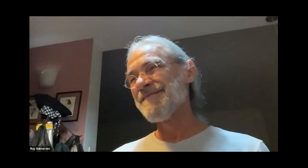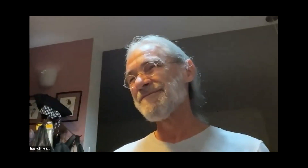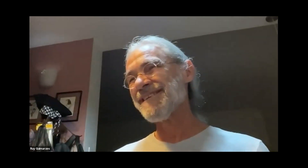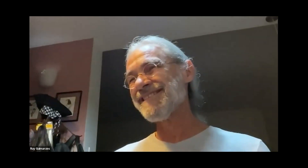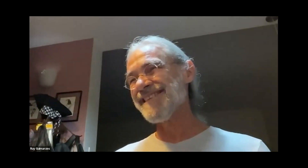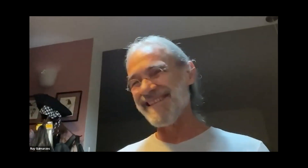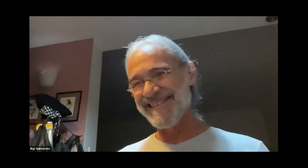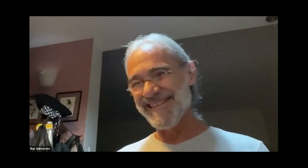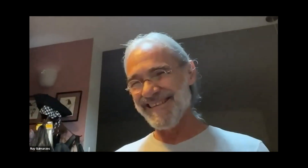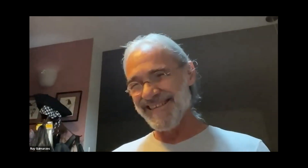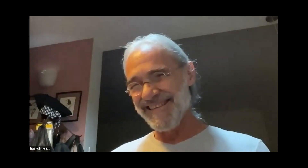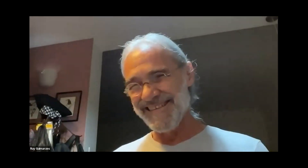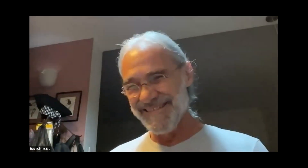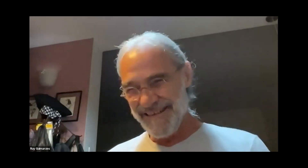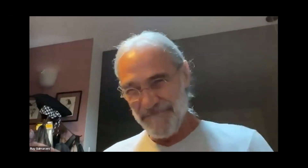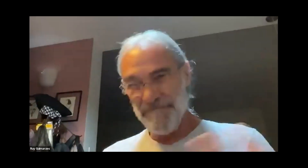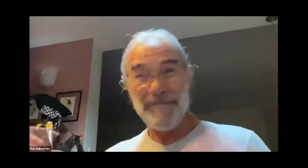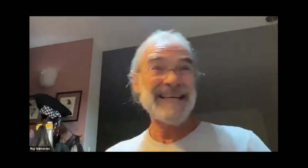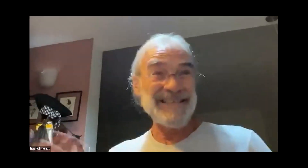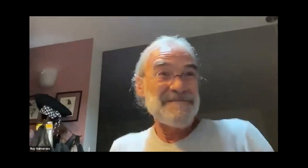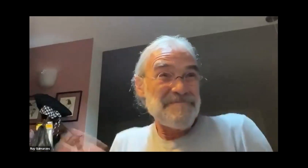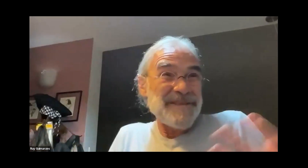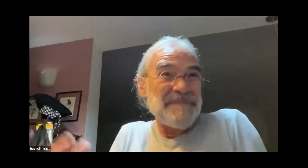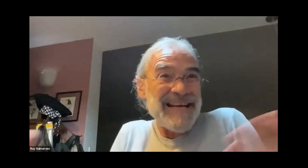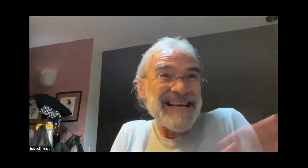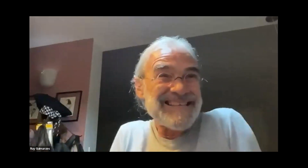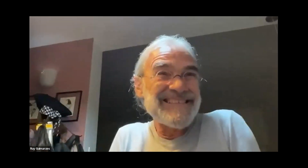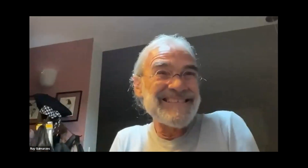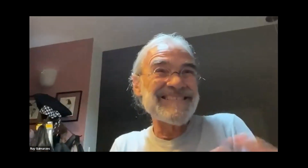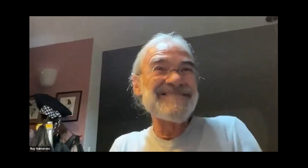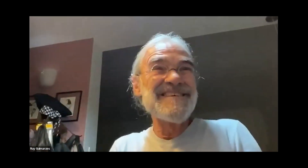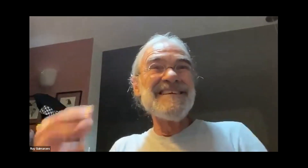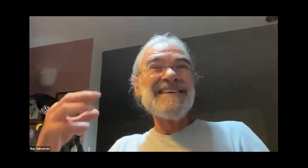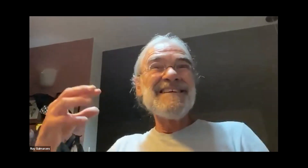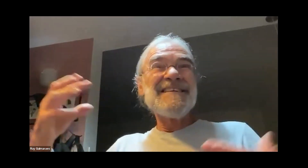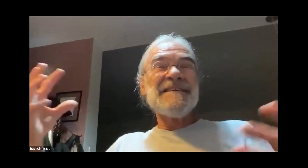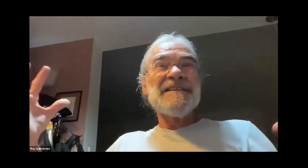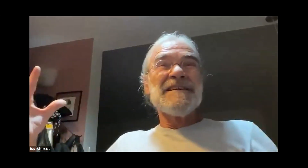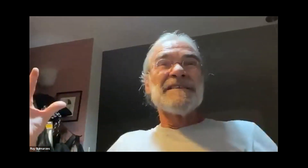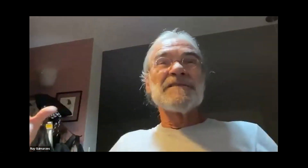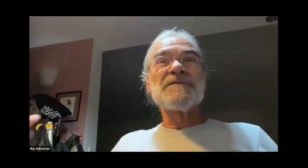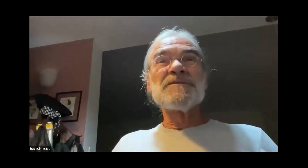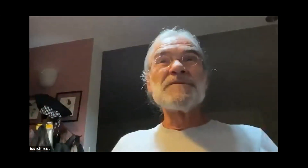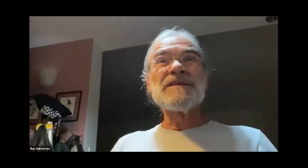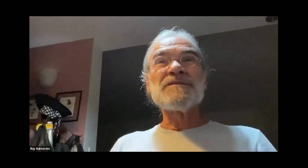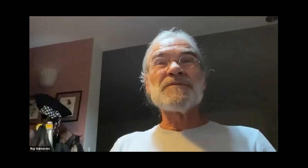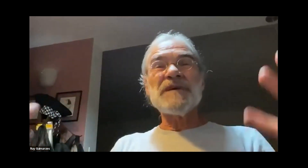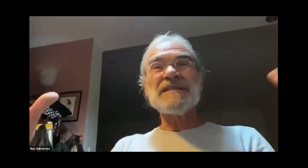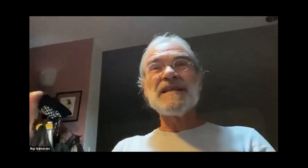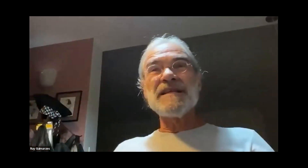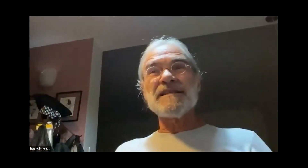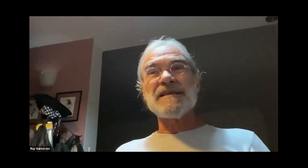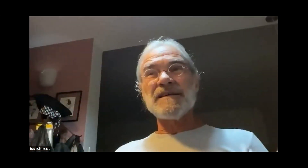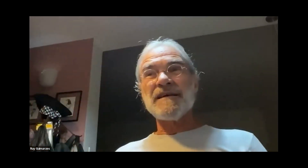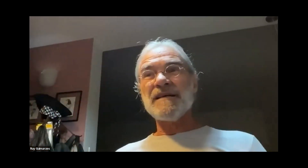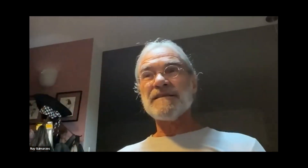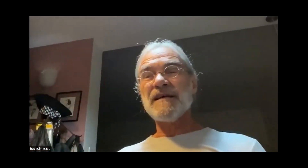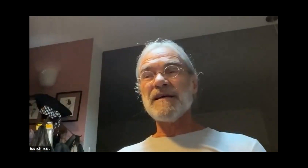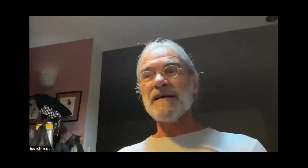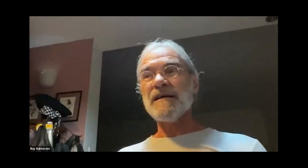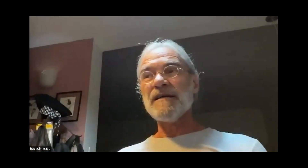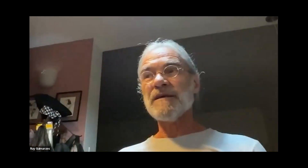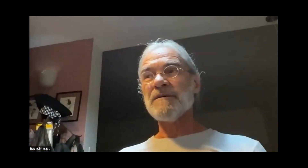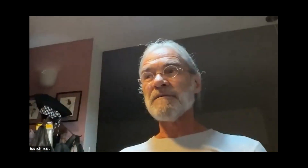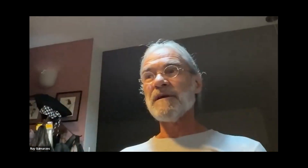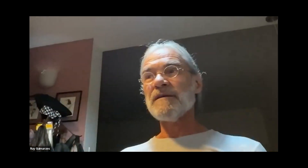considerações financeiras, né? Que uma máquina não pode parar, né? Então tudo isso facilita